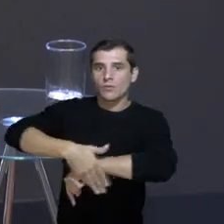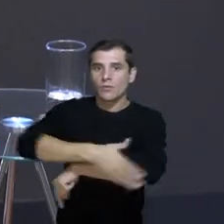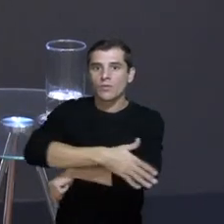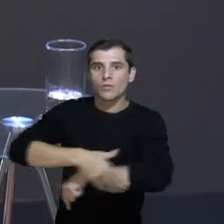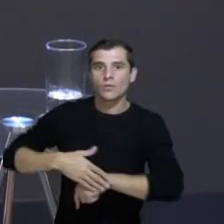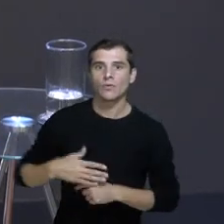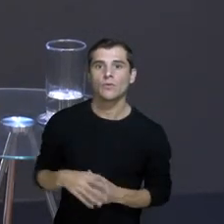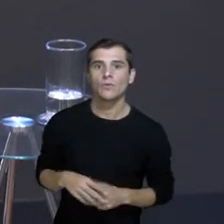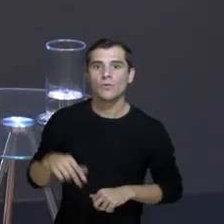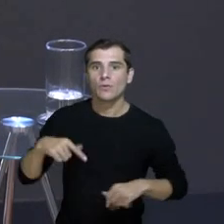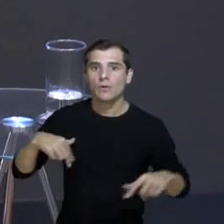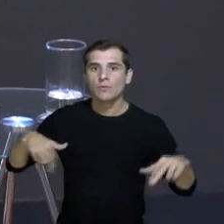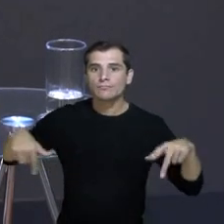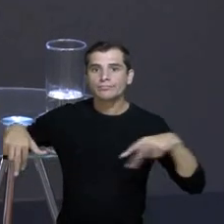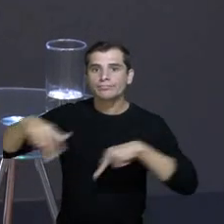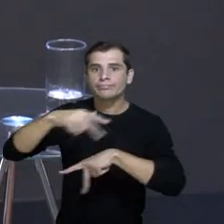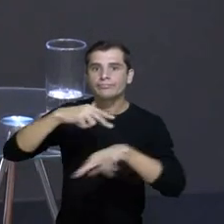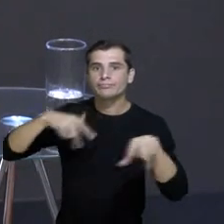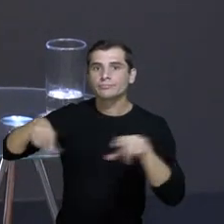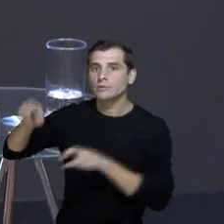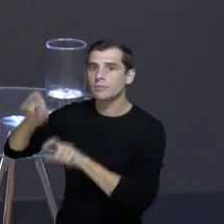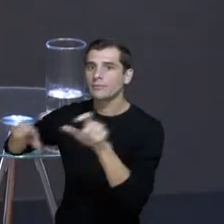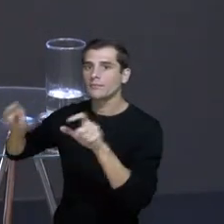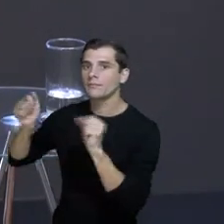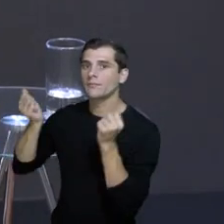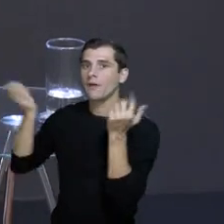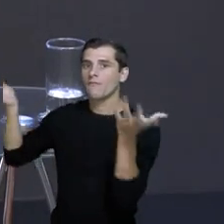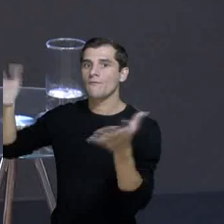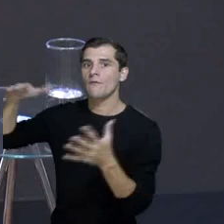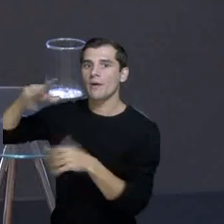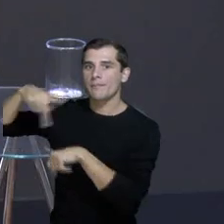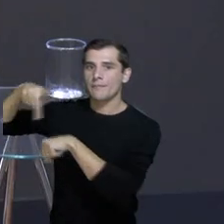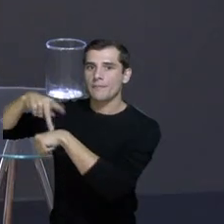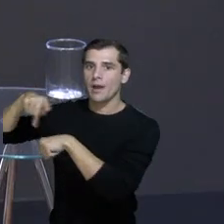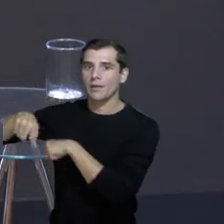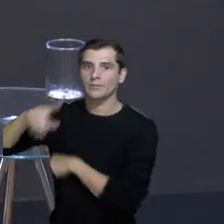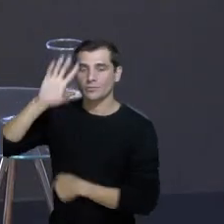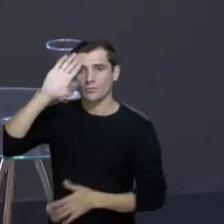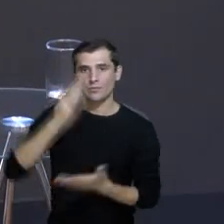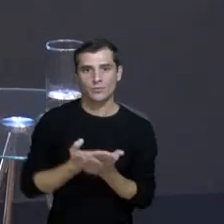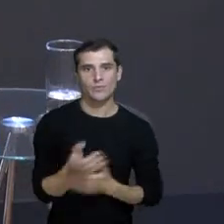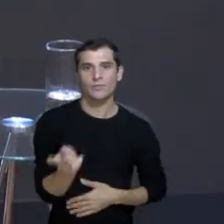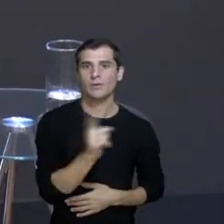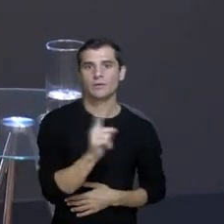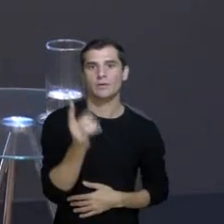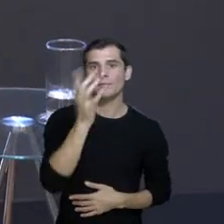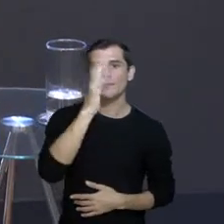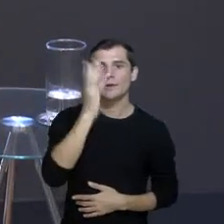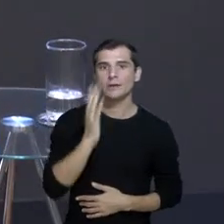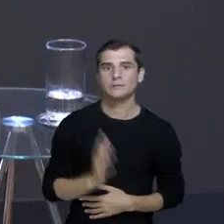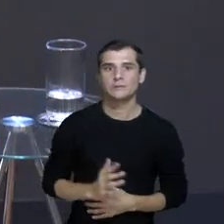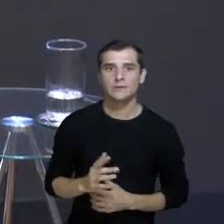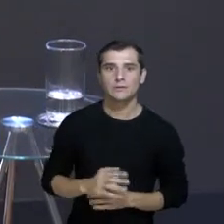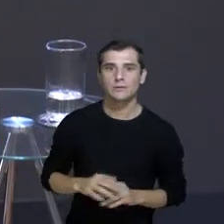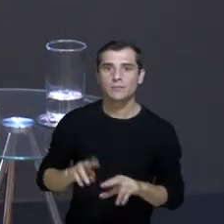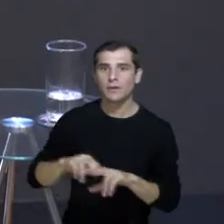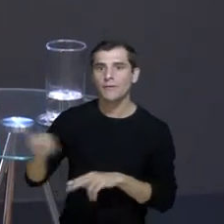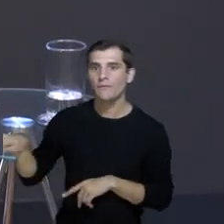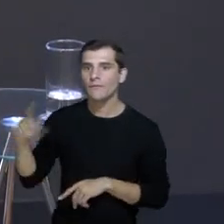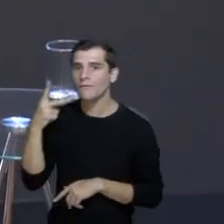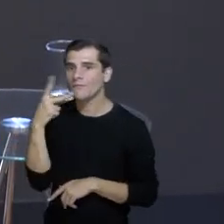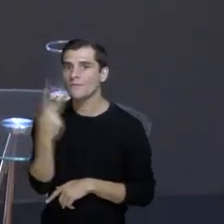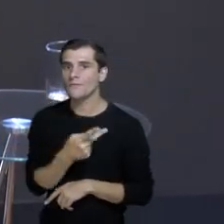cara a real é essa vamos contar real ninguém acredita no brasileiro que o brasileiro é um baita de